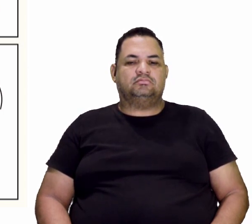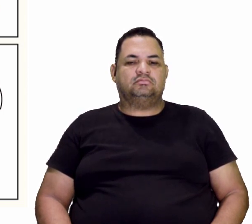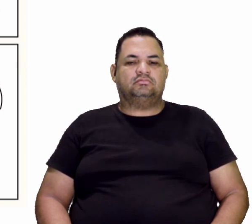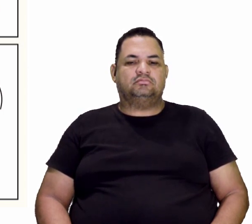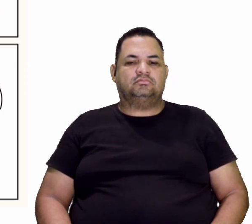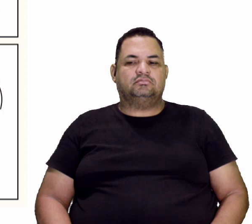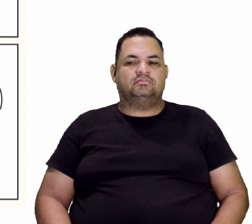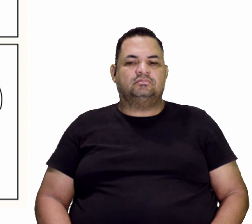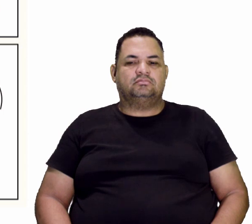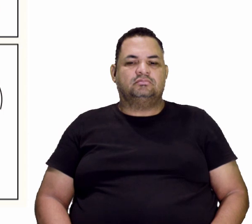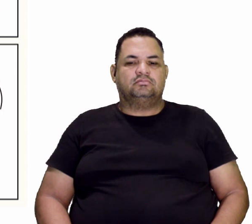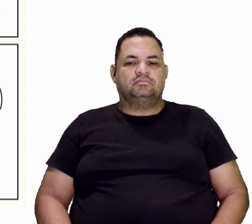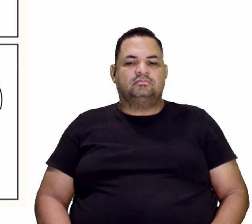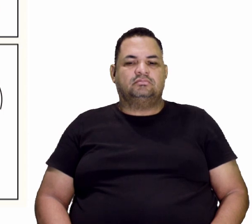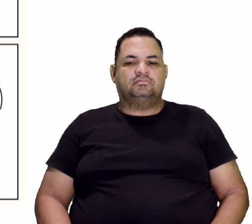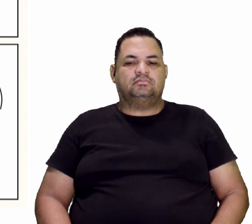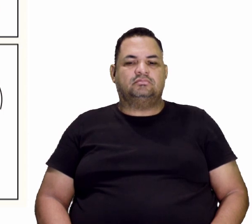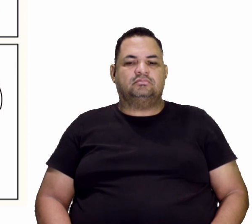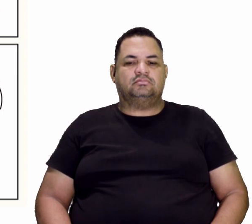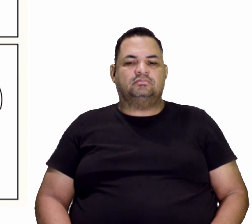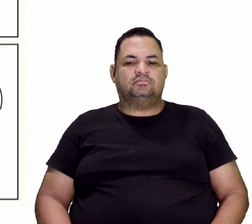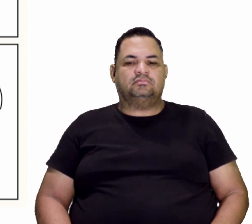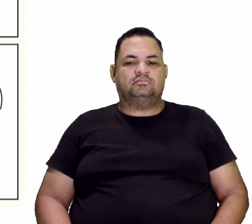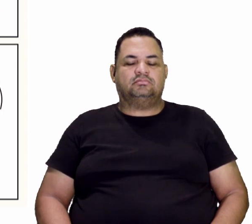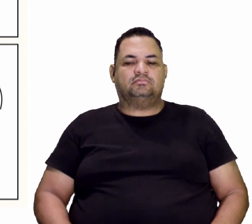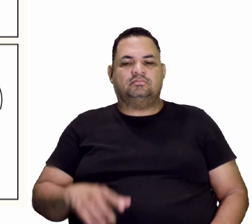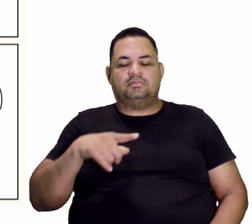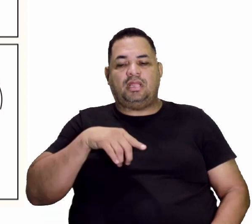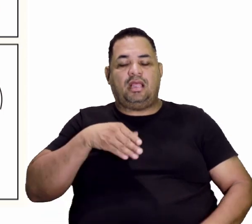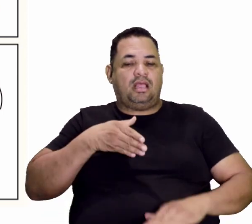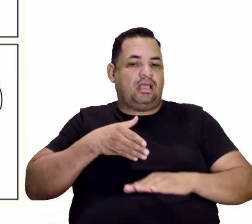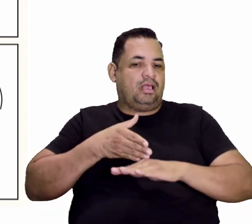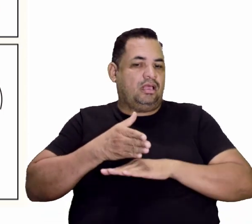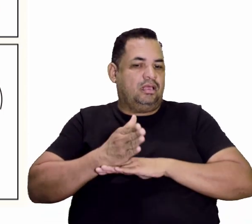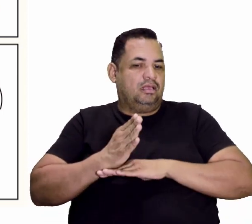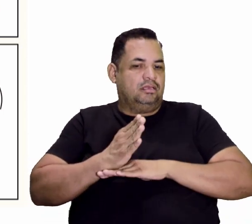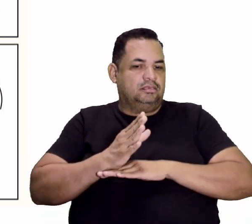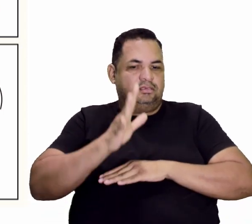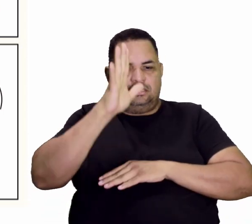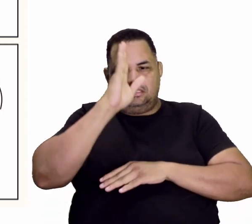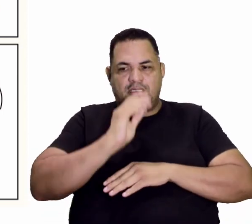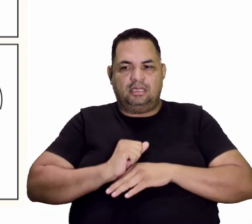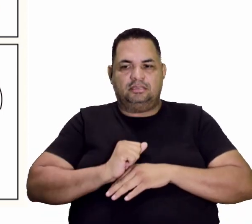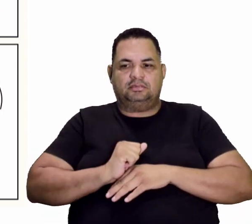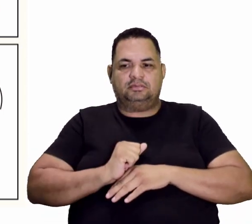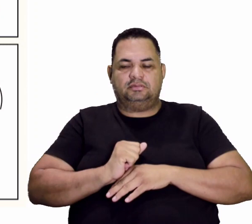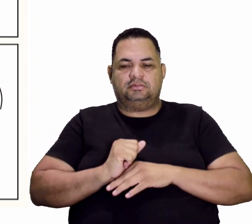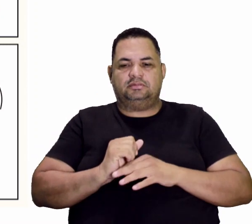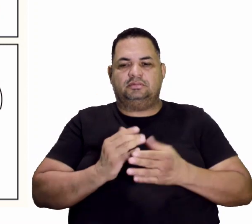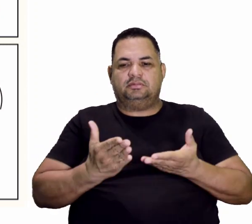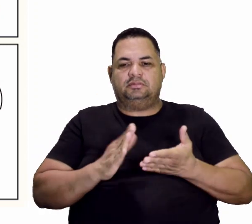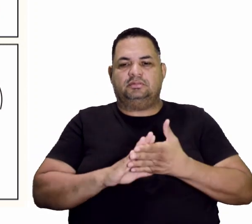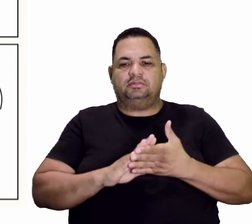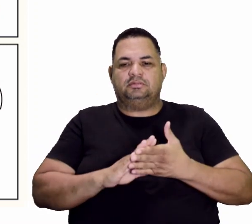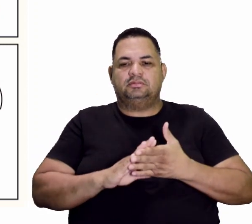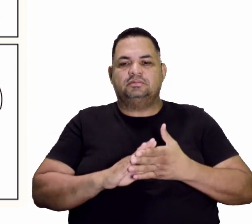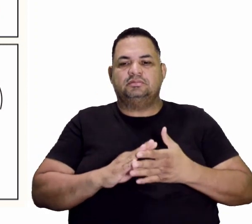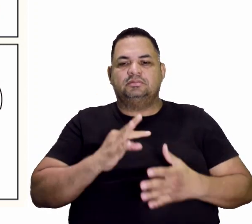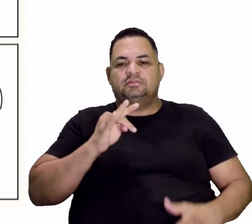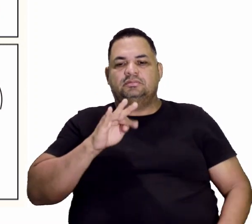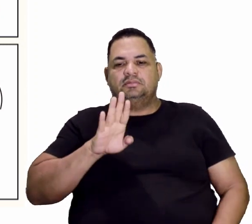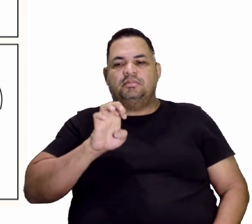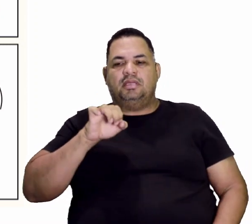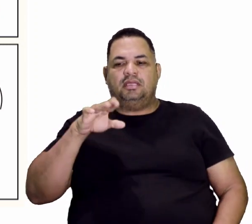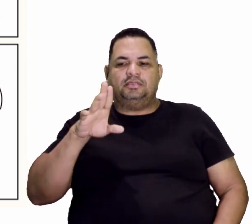Aí o amarelinho, né, foi convencido disso, ó. Você terá entrada 0800, ele falou para ele, né? Aí ele já disse assim, ó,